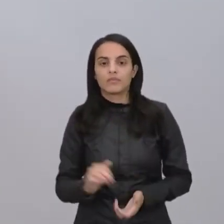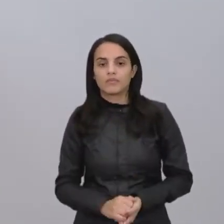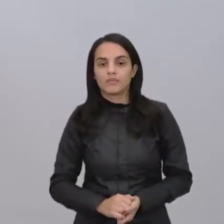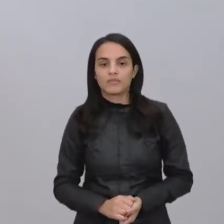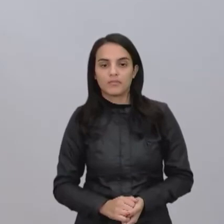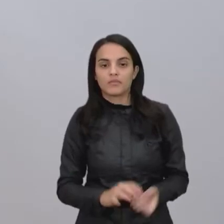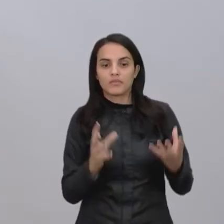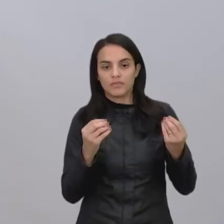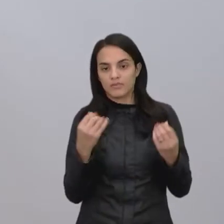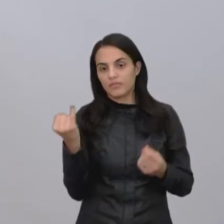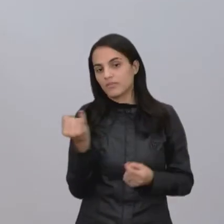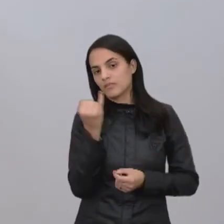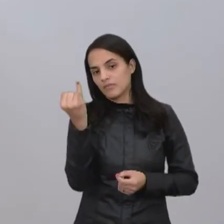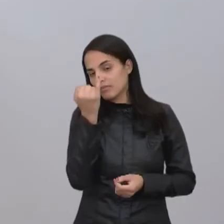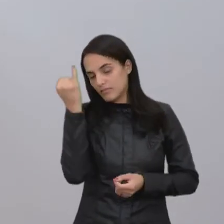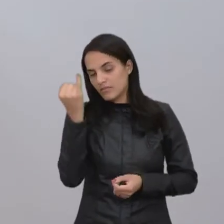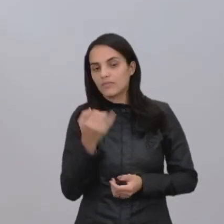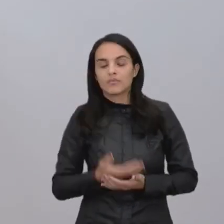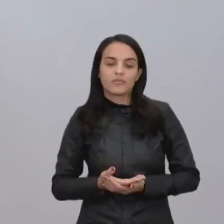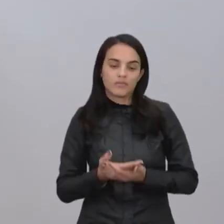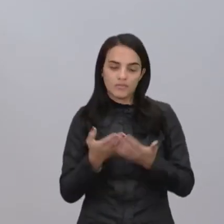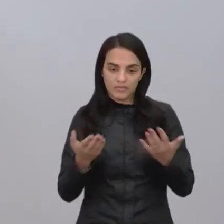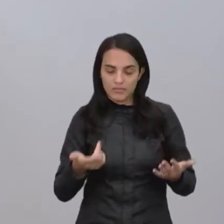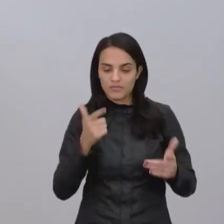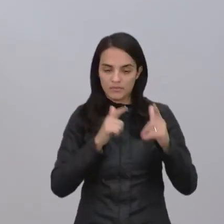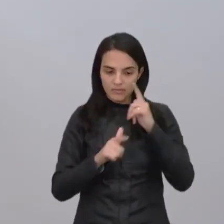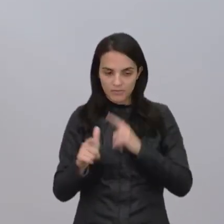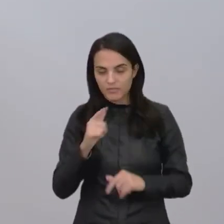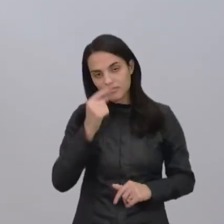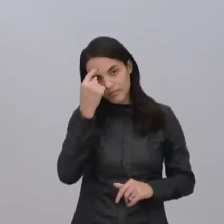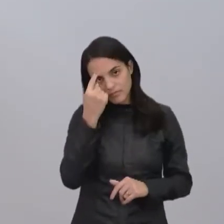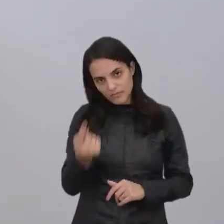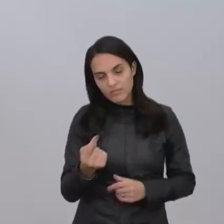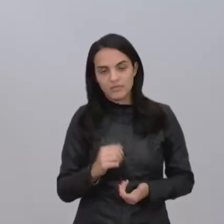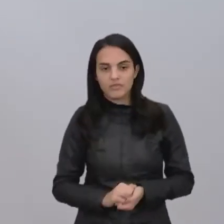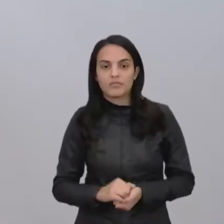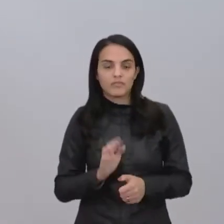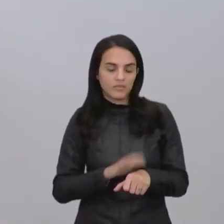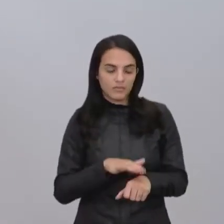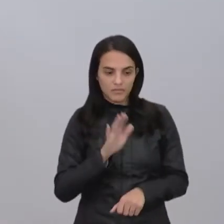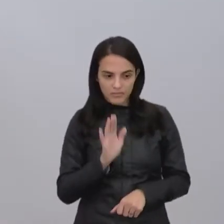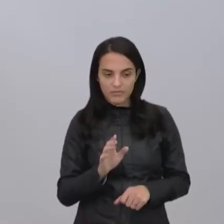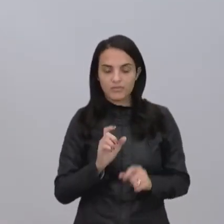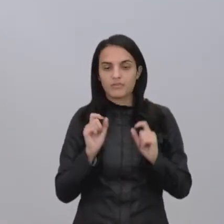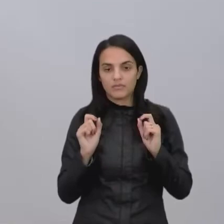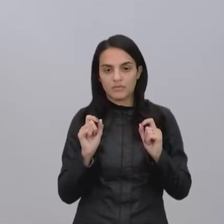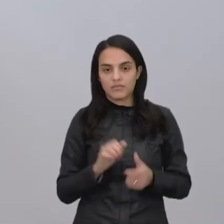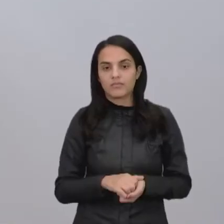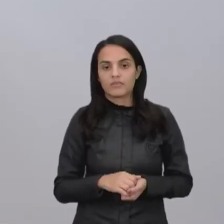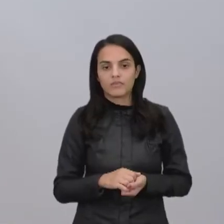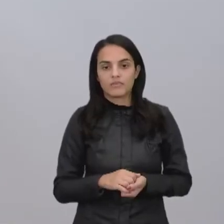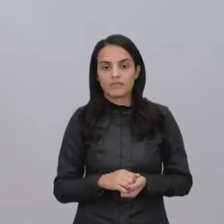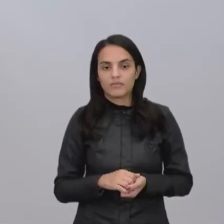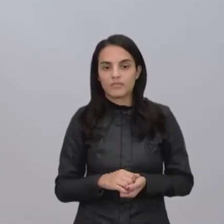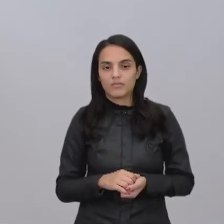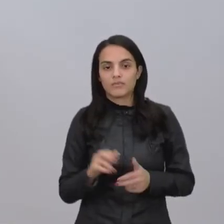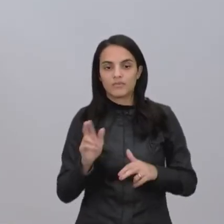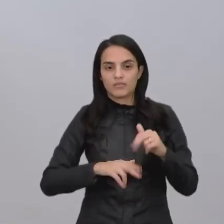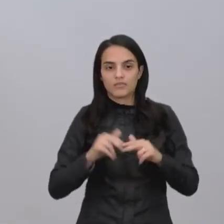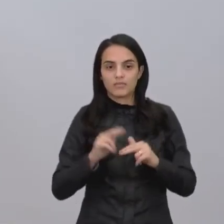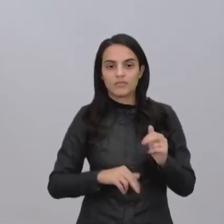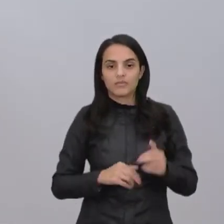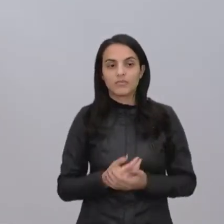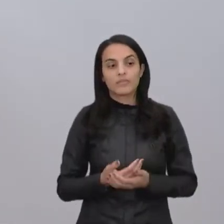vai ser super importante para que vocês aí pensem e pesquisem um pouquinho mais a respeito, né, desses